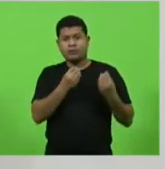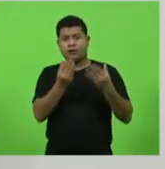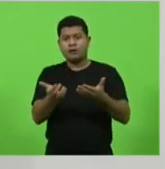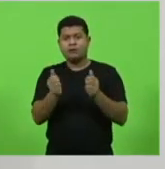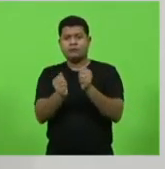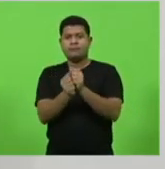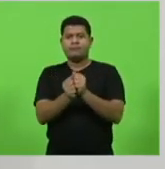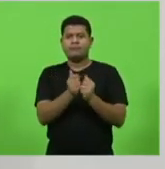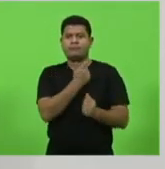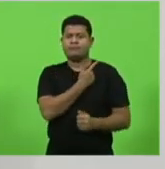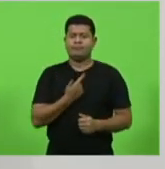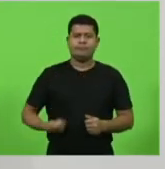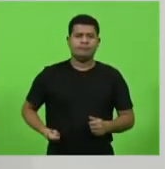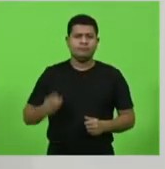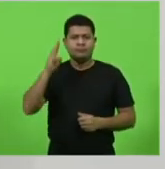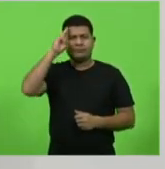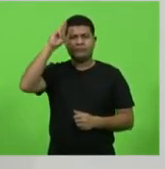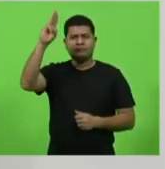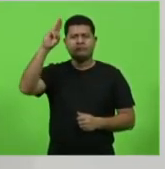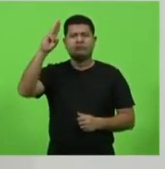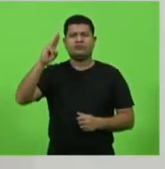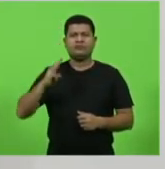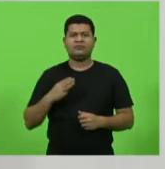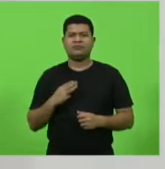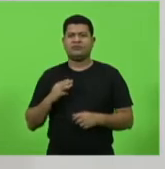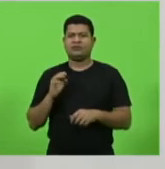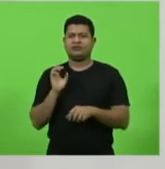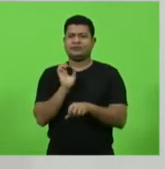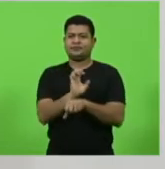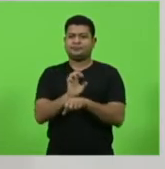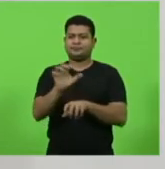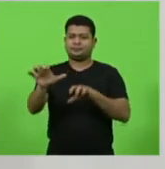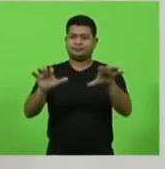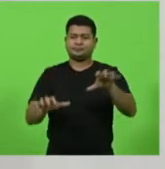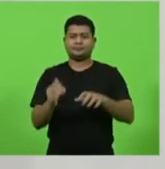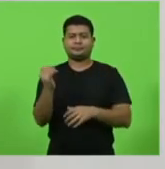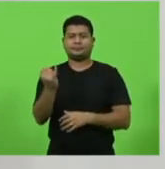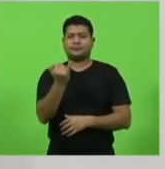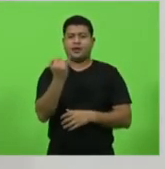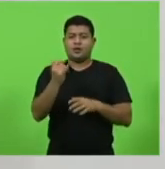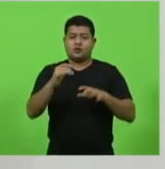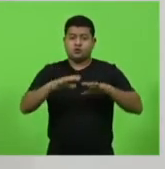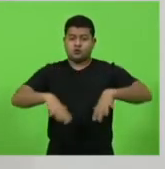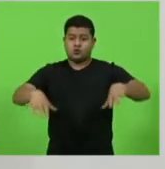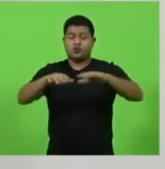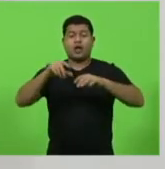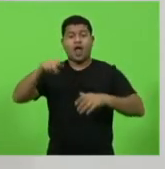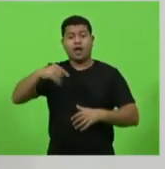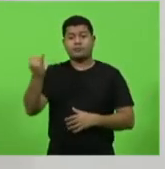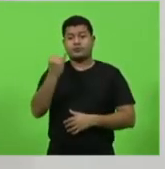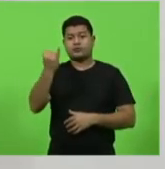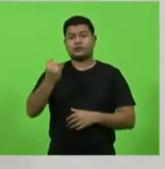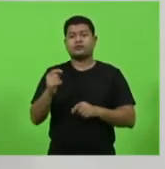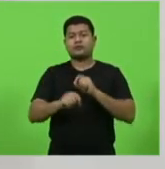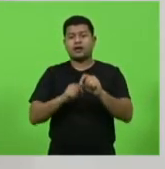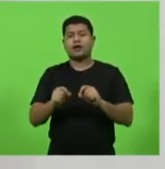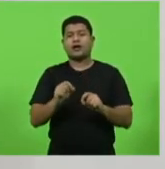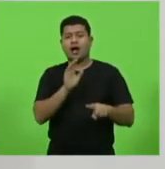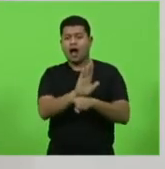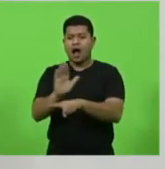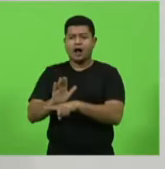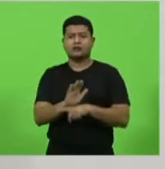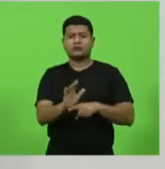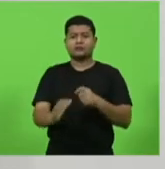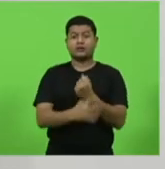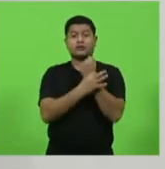governador Moisés pelo estado, e é muito importante fortalecer a segurança. É uma